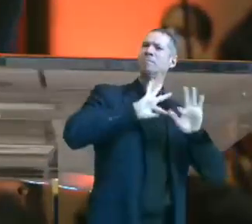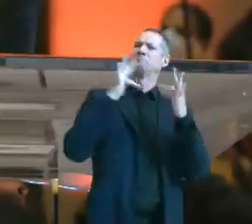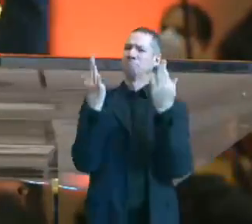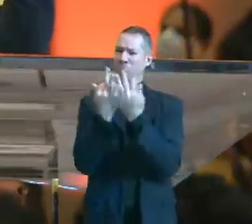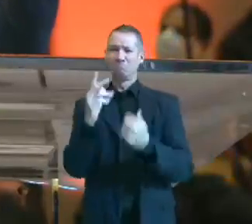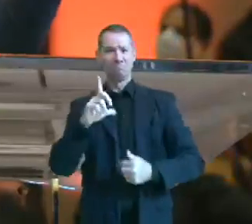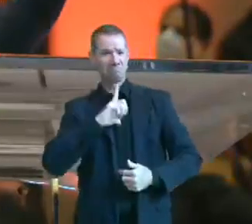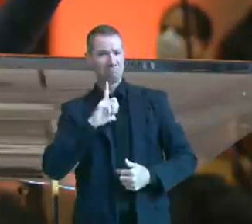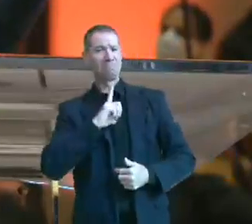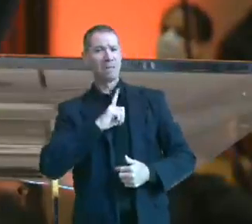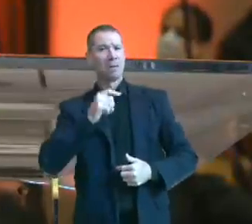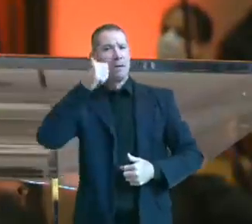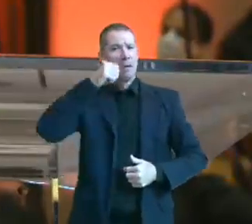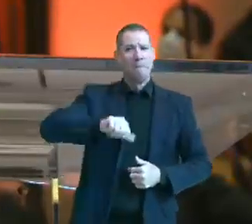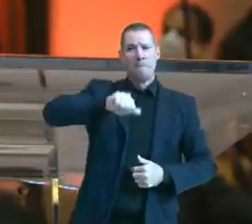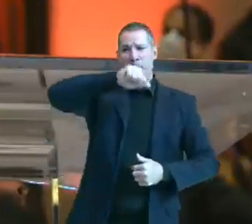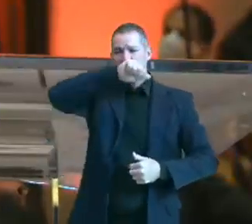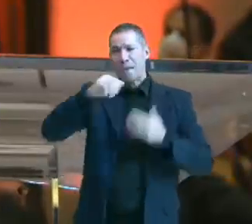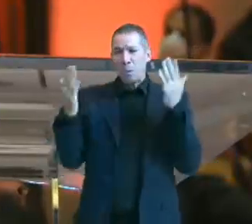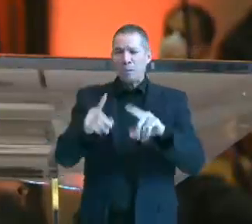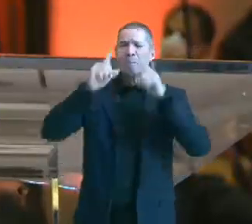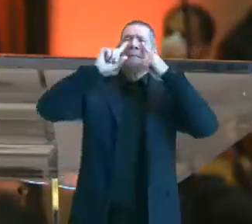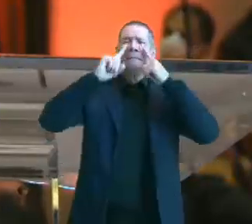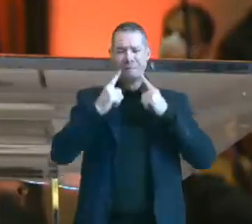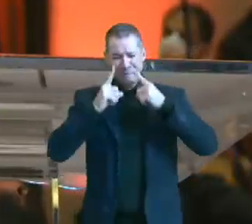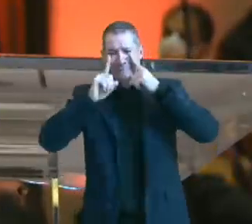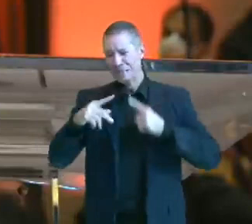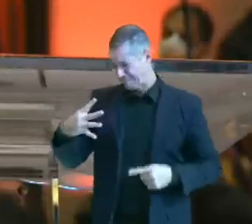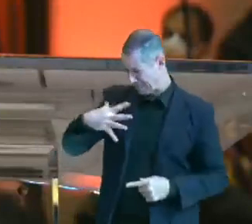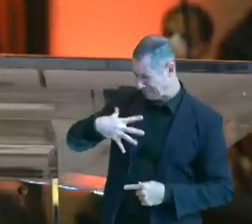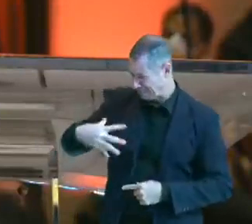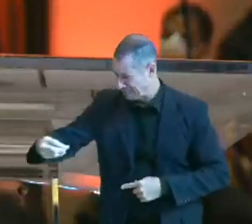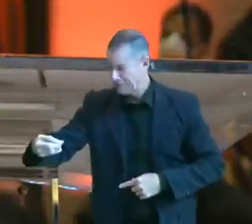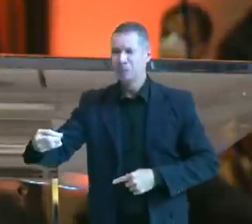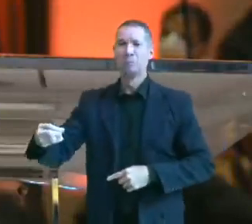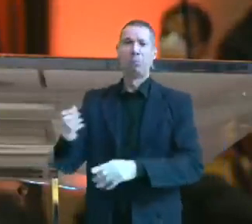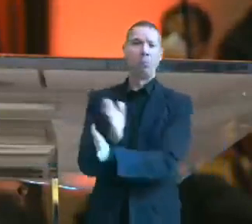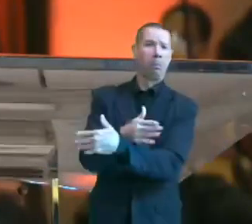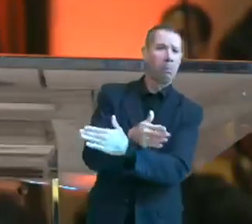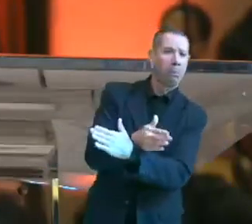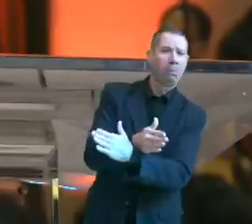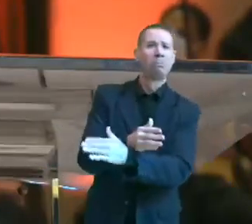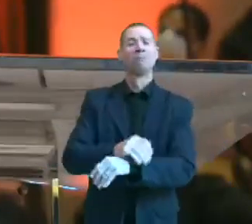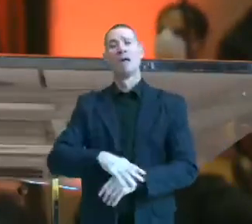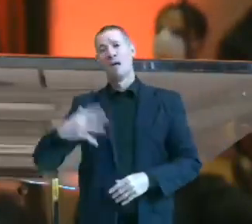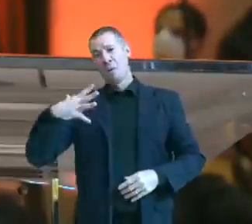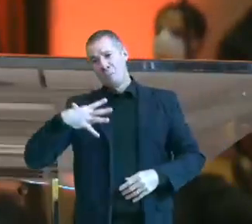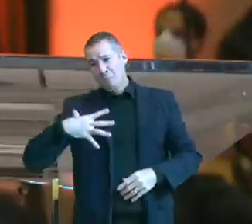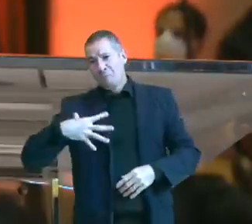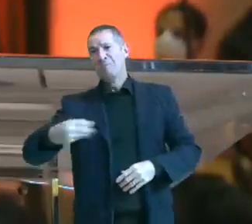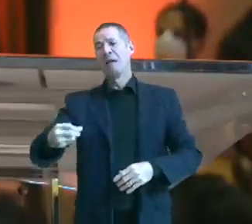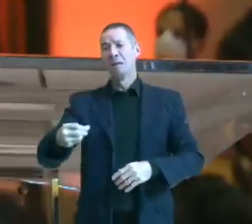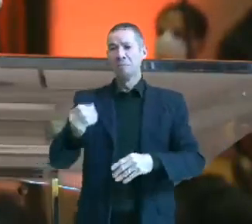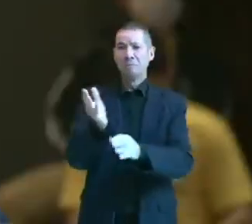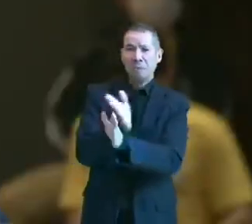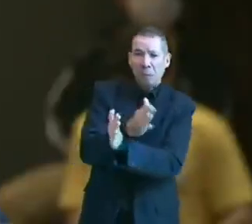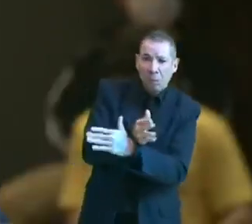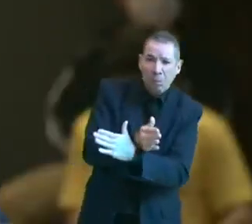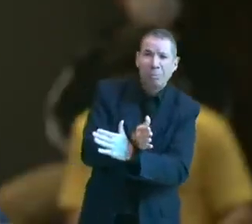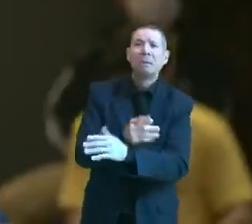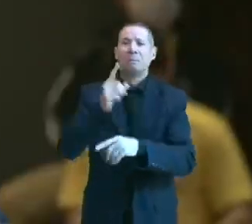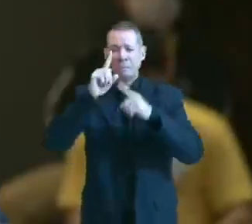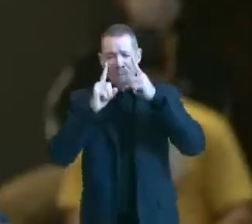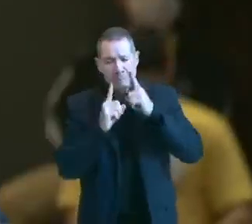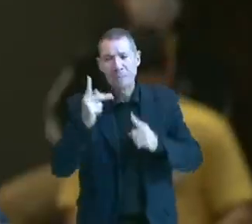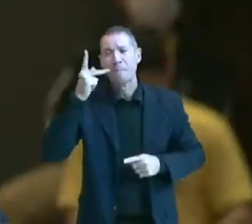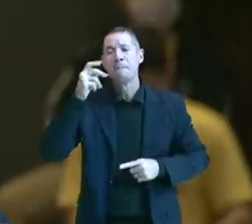família? São mães que hoje choram pelos seus filhos. São filhos que choram pelos seus